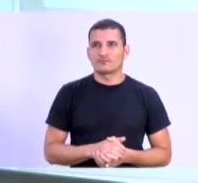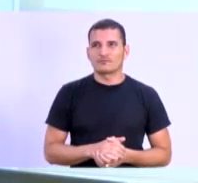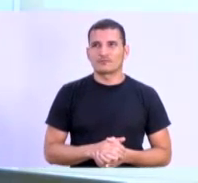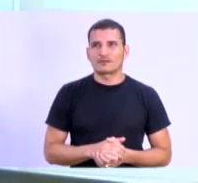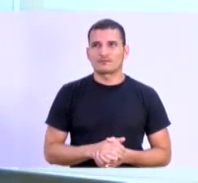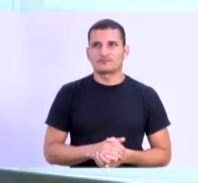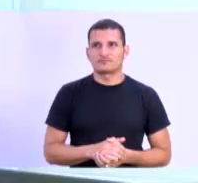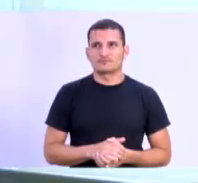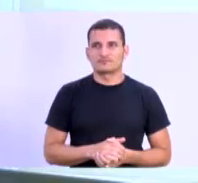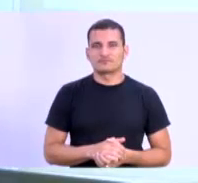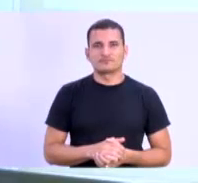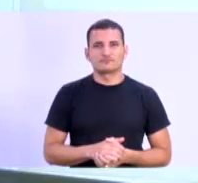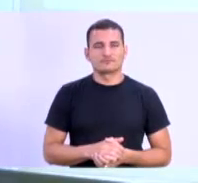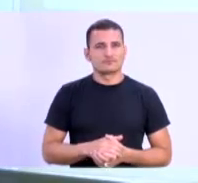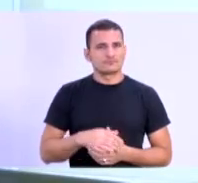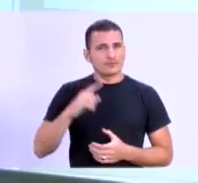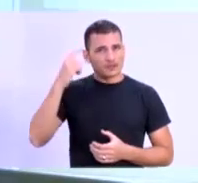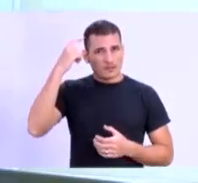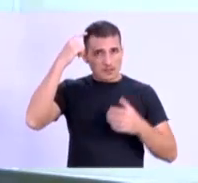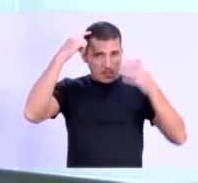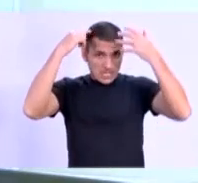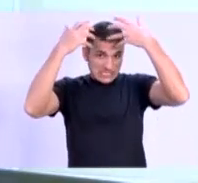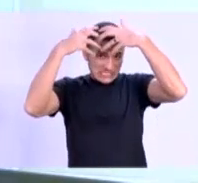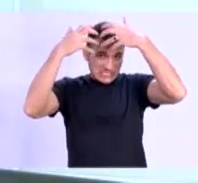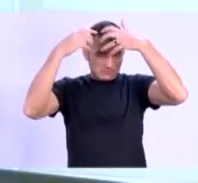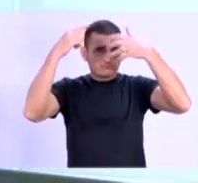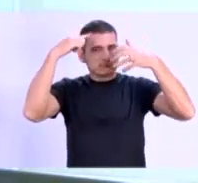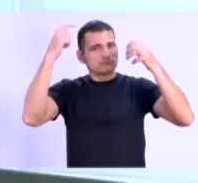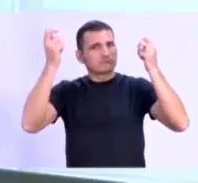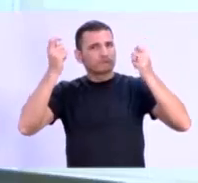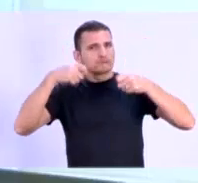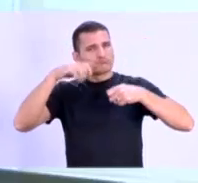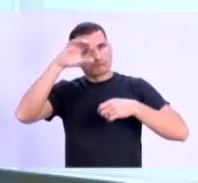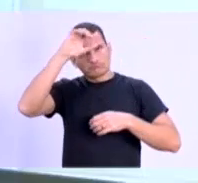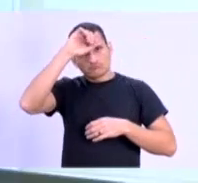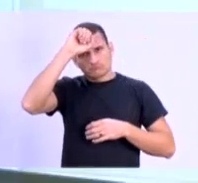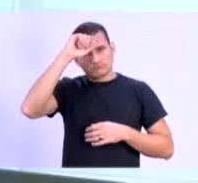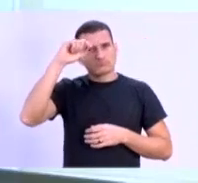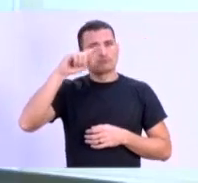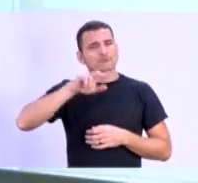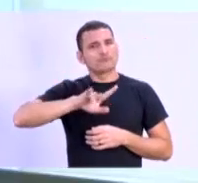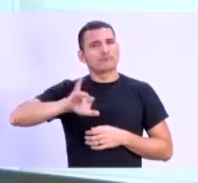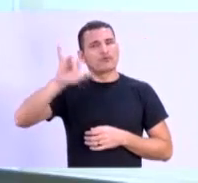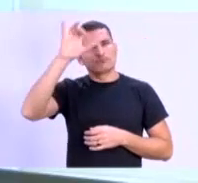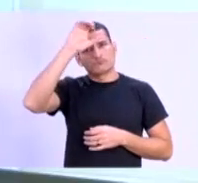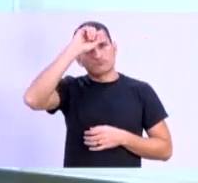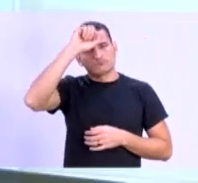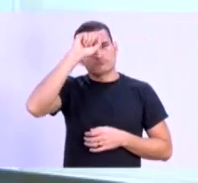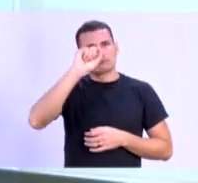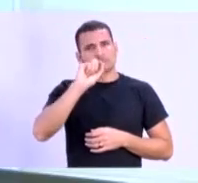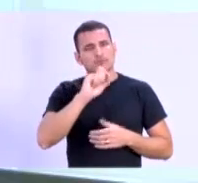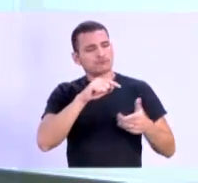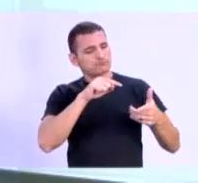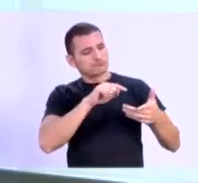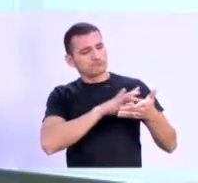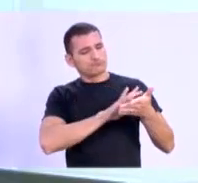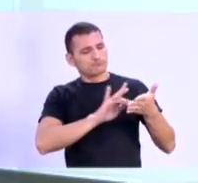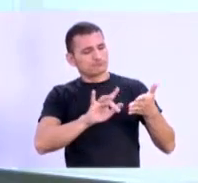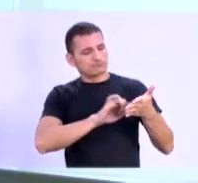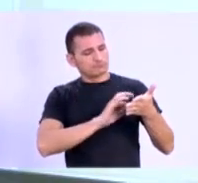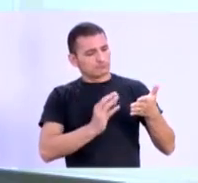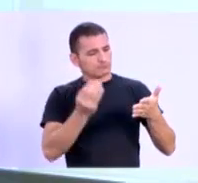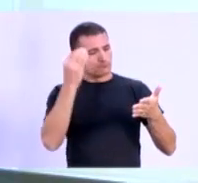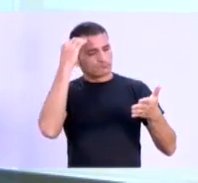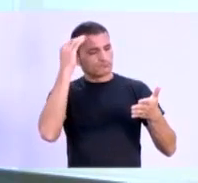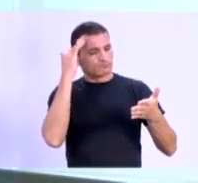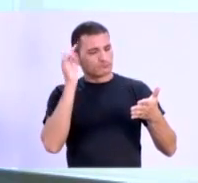Na capacidade do nosso cérebro de interpretação e aprendizado, ele vai entender que aquele smartphone, a primeira vez que alguém me explicou, eu vou entender o que é, o que